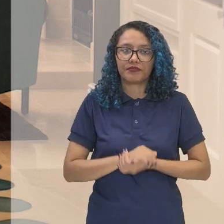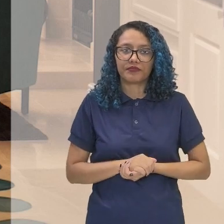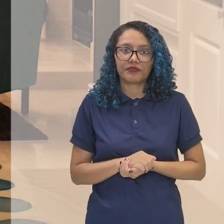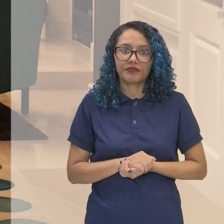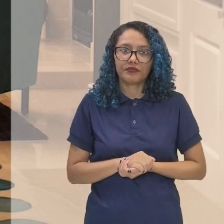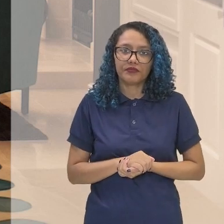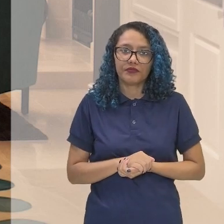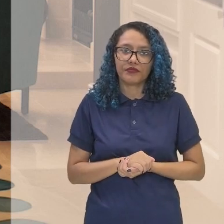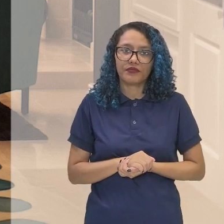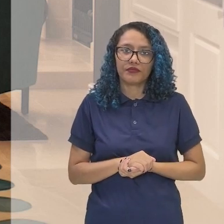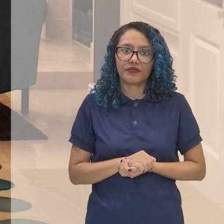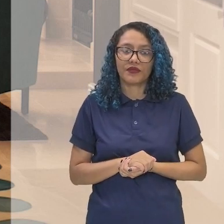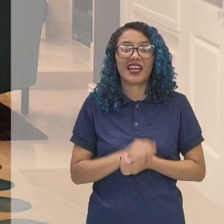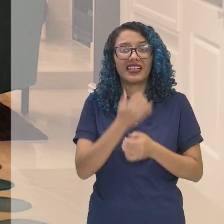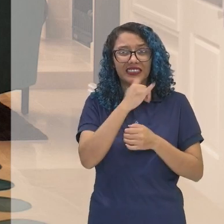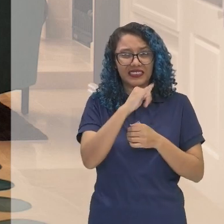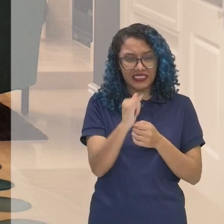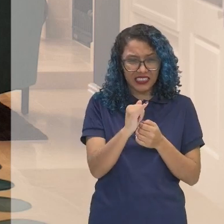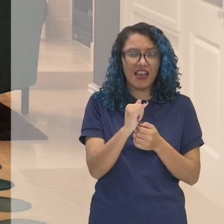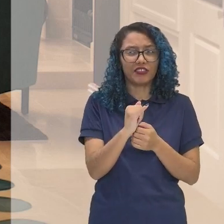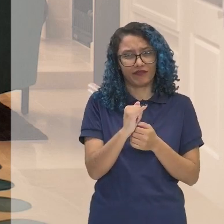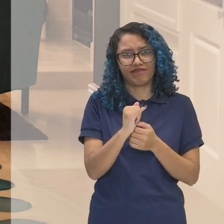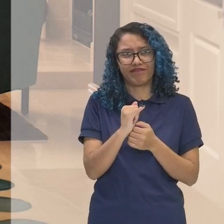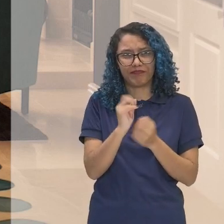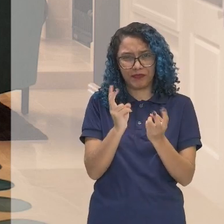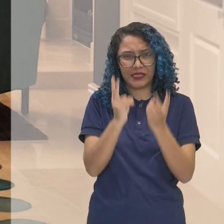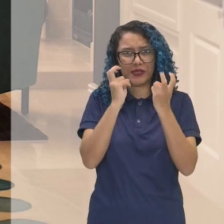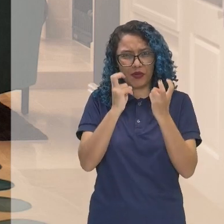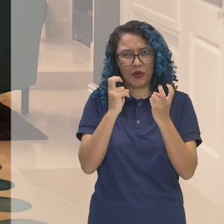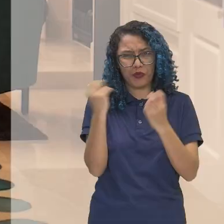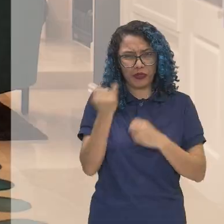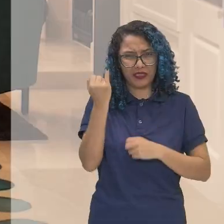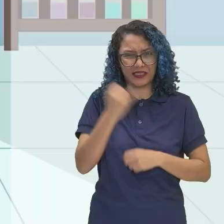a eletrodinâmica no nosso cotidiano.